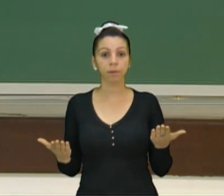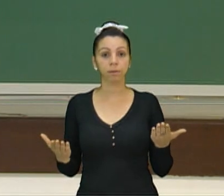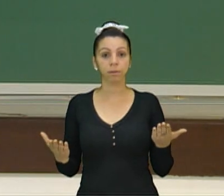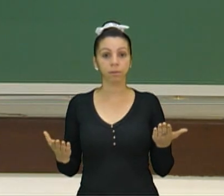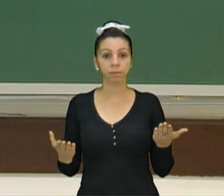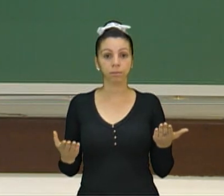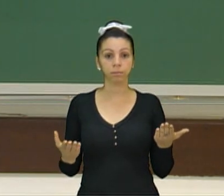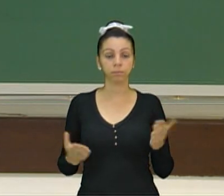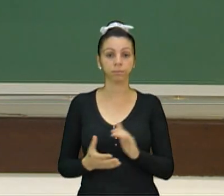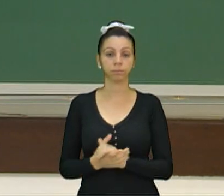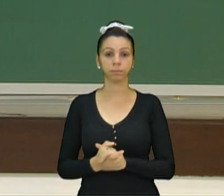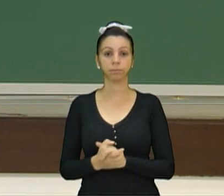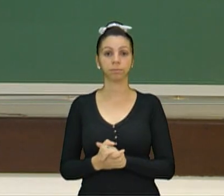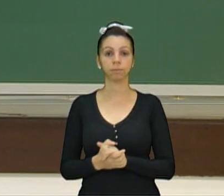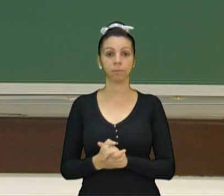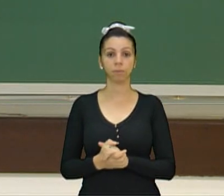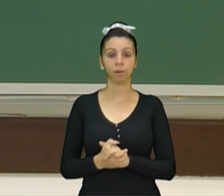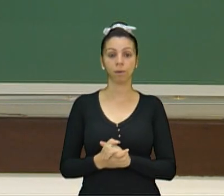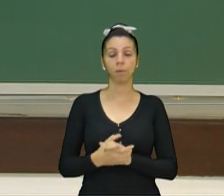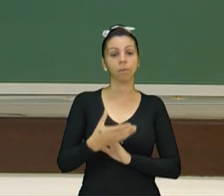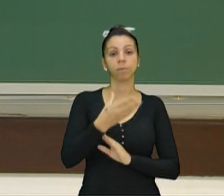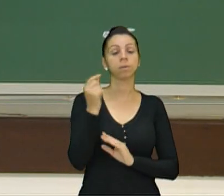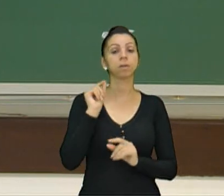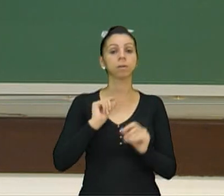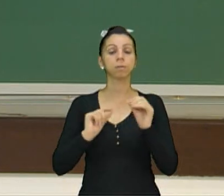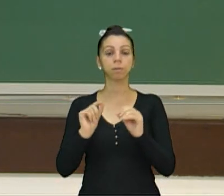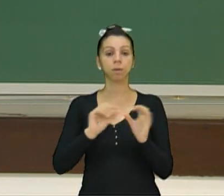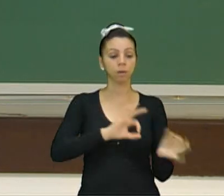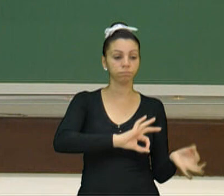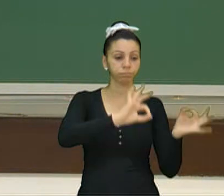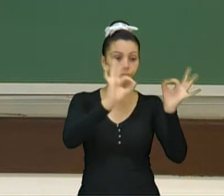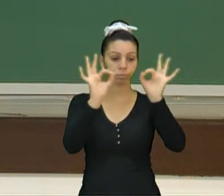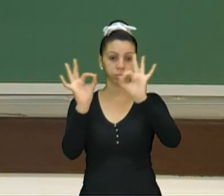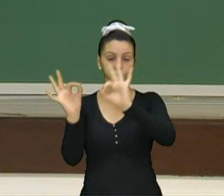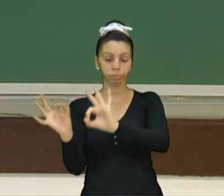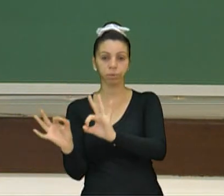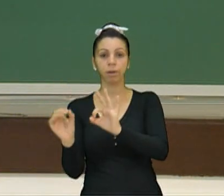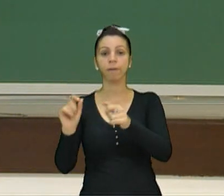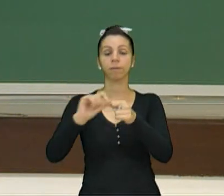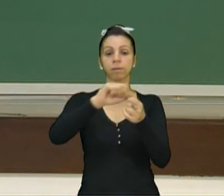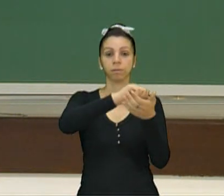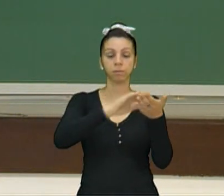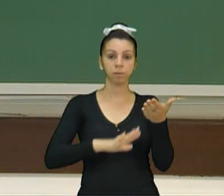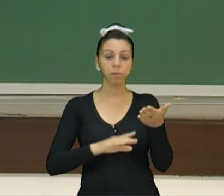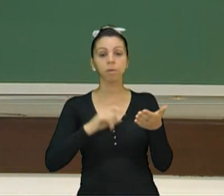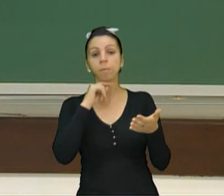deixem de voltar à plataforma, ver a aula de novo, fazer as atividades,